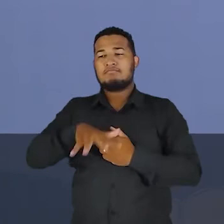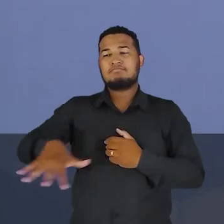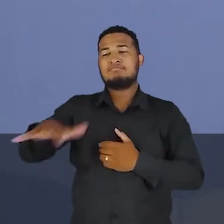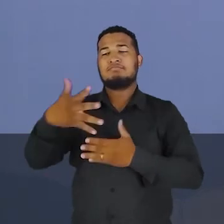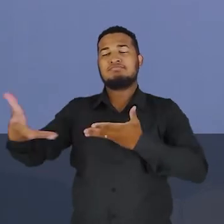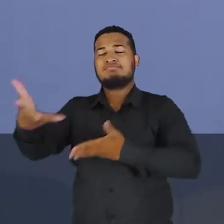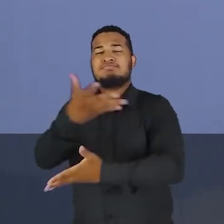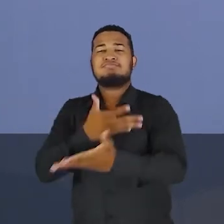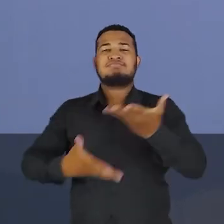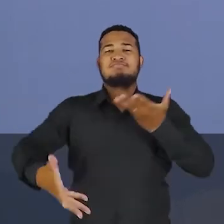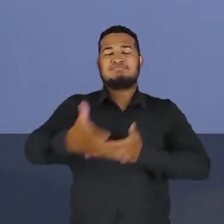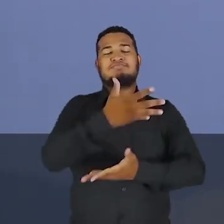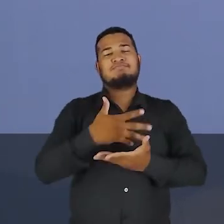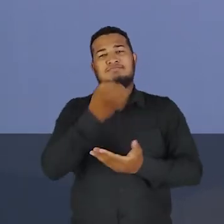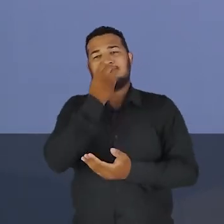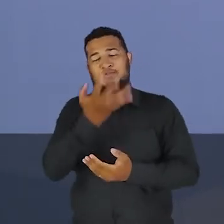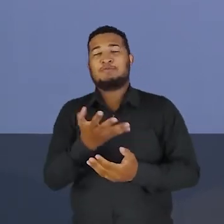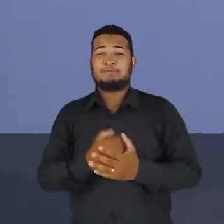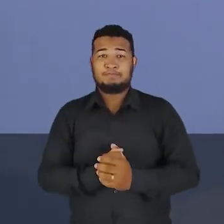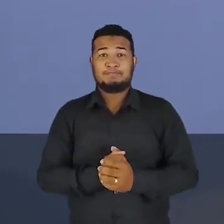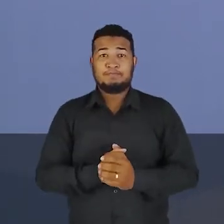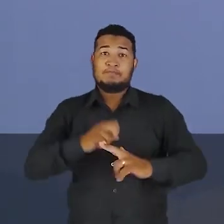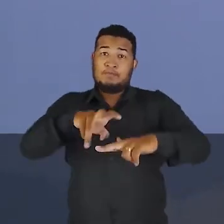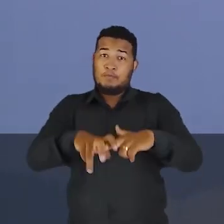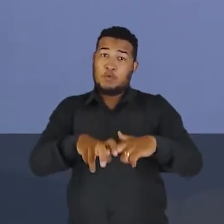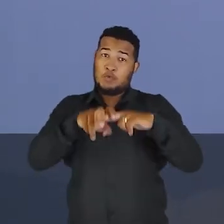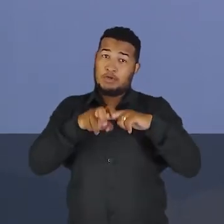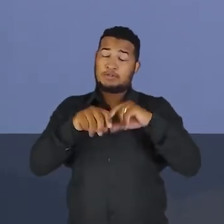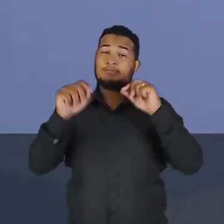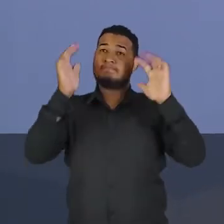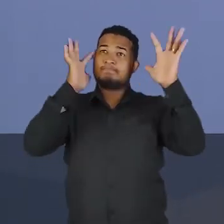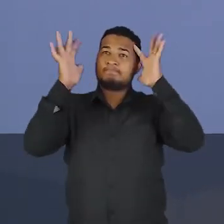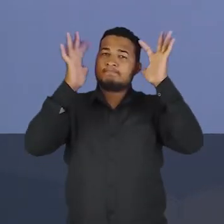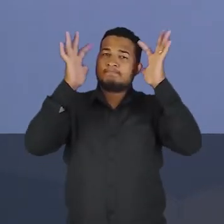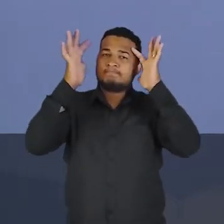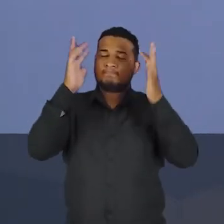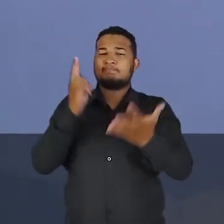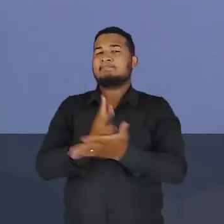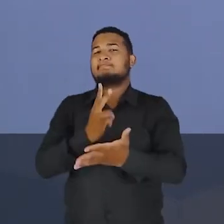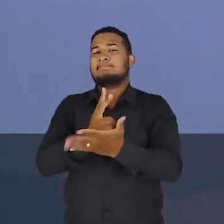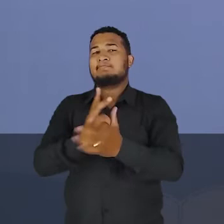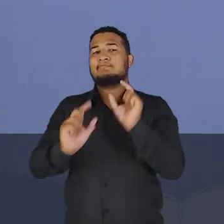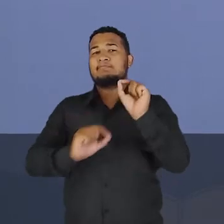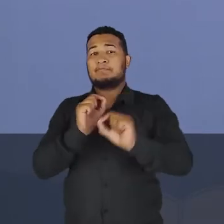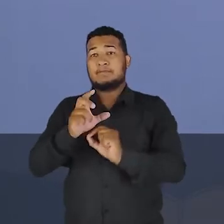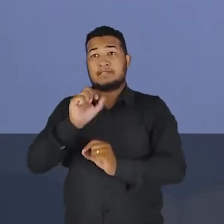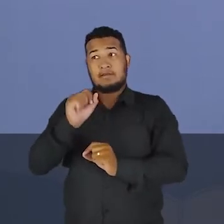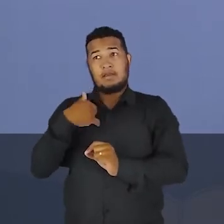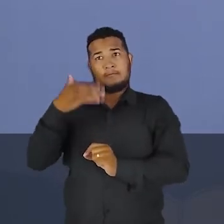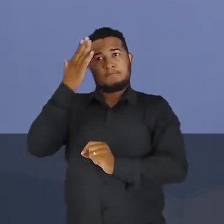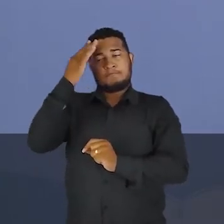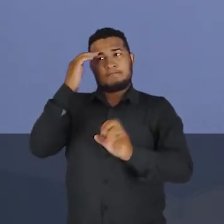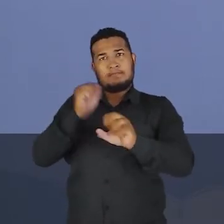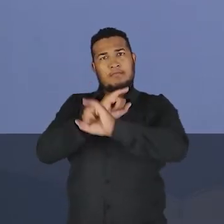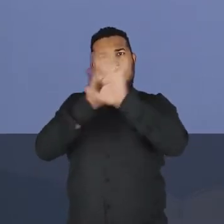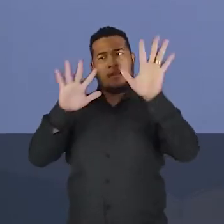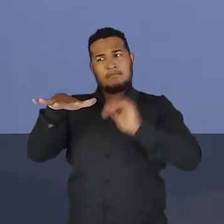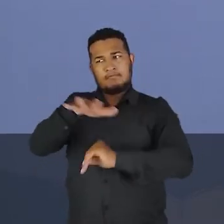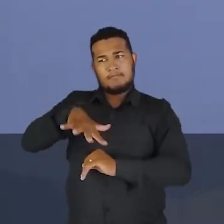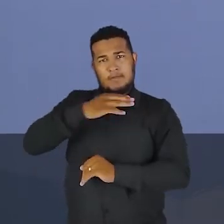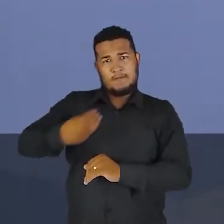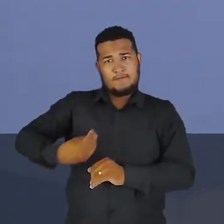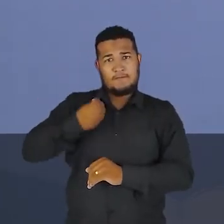e muito mais colaborativo. Por isso, pensem e reflitam. Quando eu entendo que o ambiente em que eu vivo, a